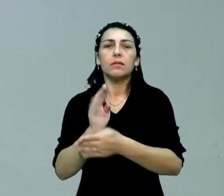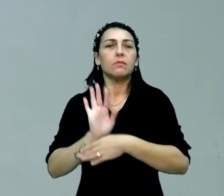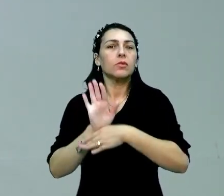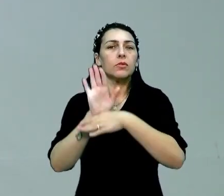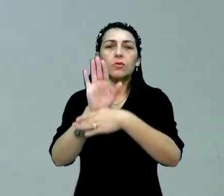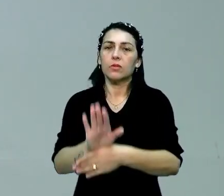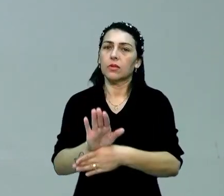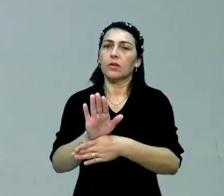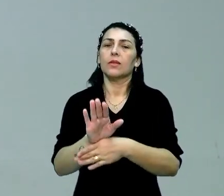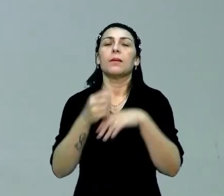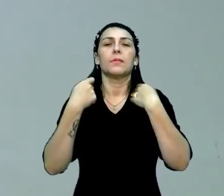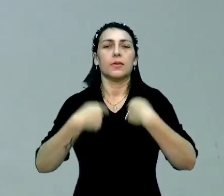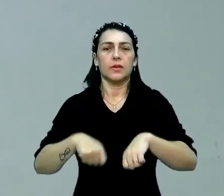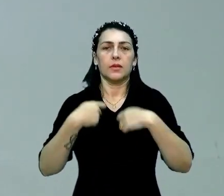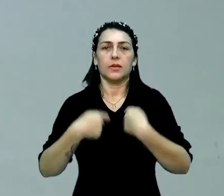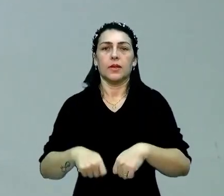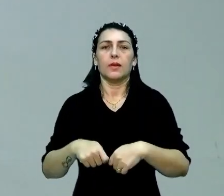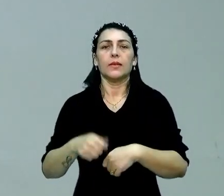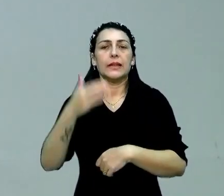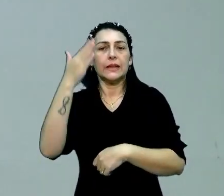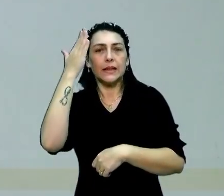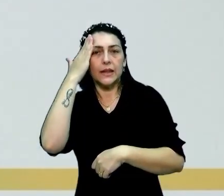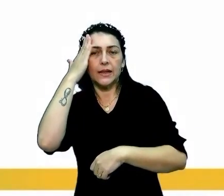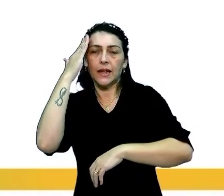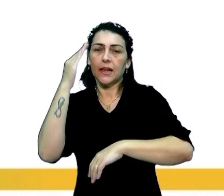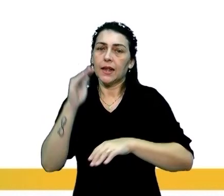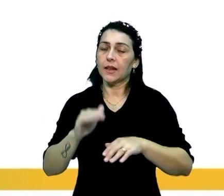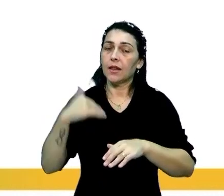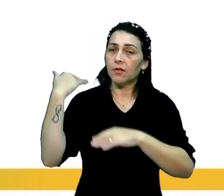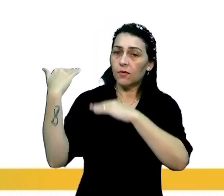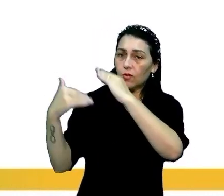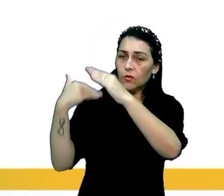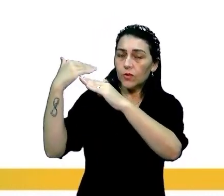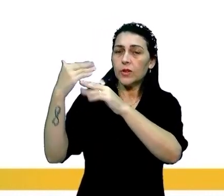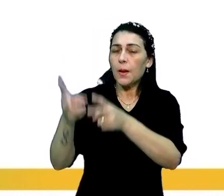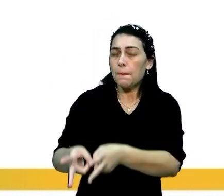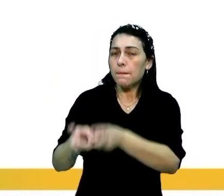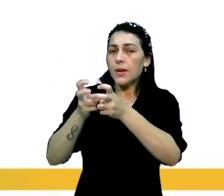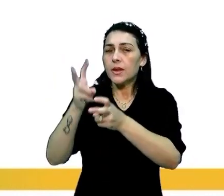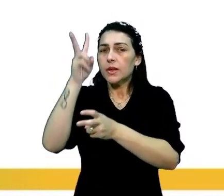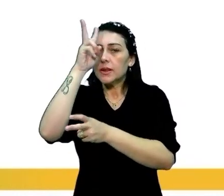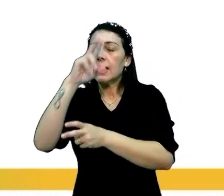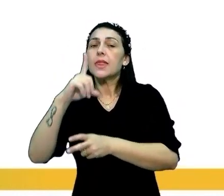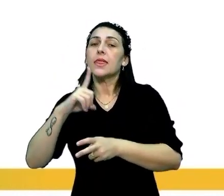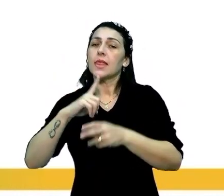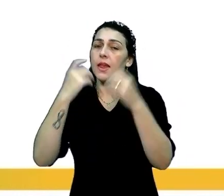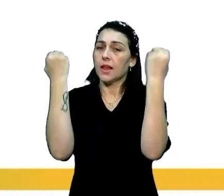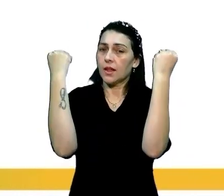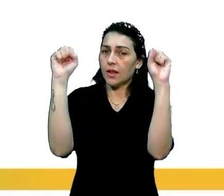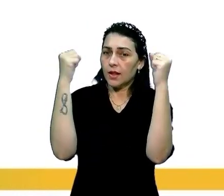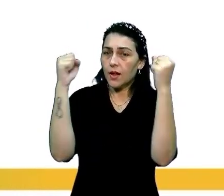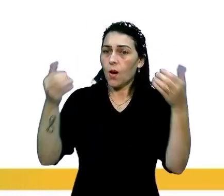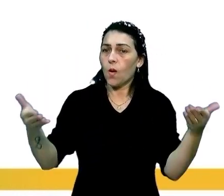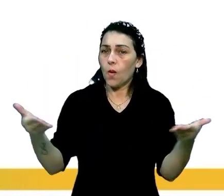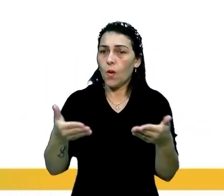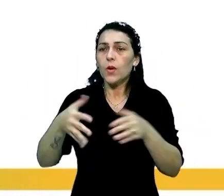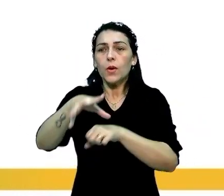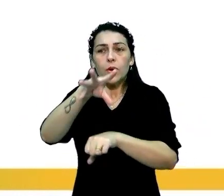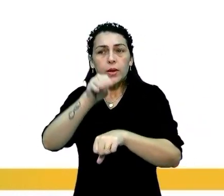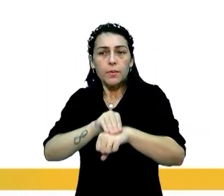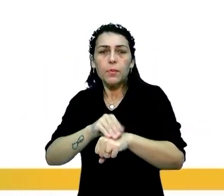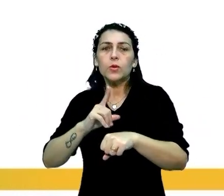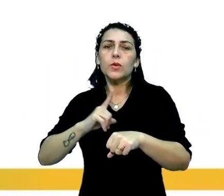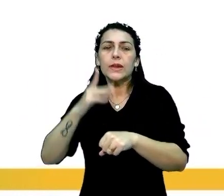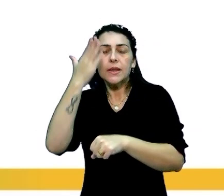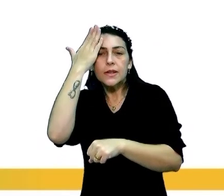do meio, beleza? Compreendendo essa evolução e essa percepção histórica, nós temos a educação física atualmente, que é uma área de conhecimento